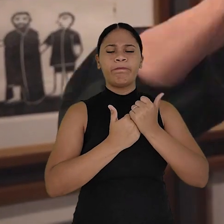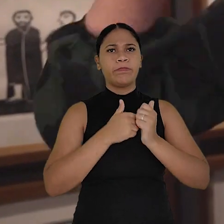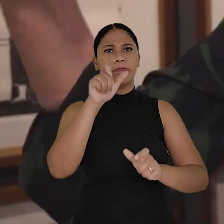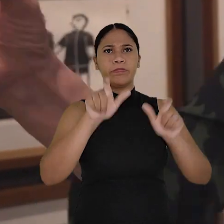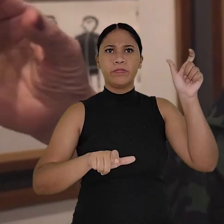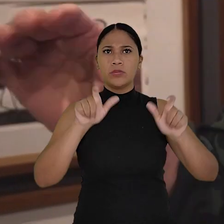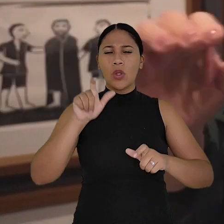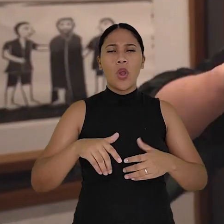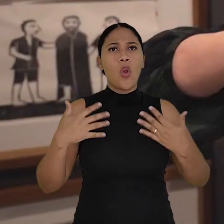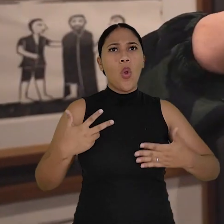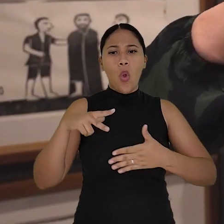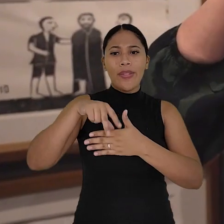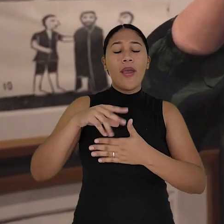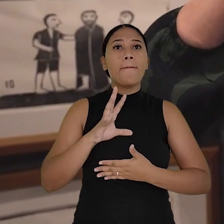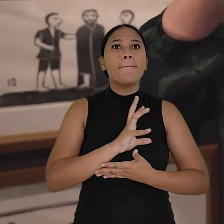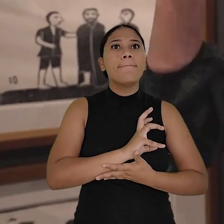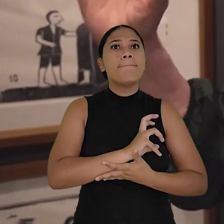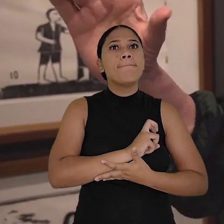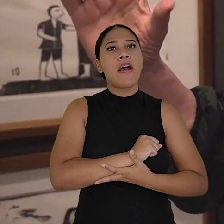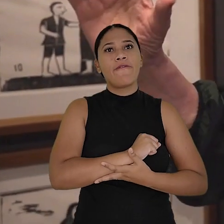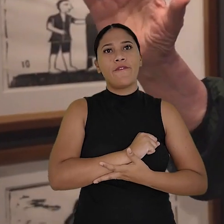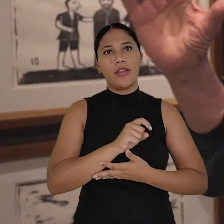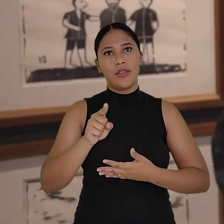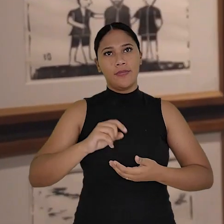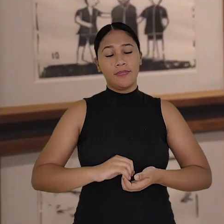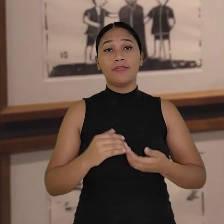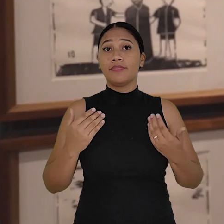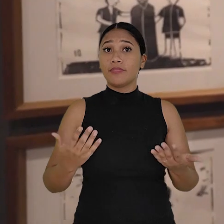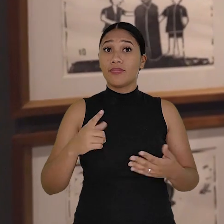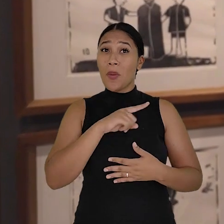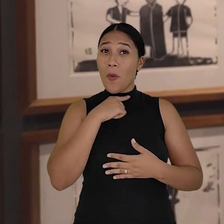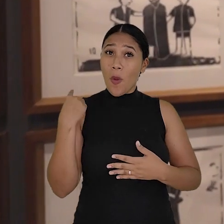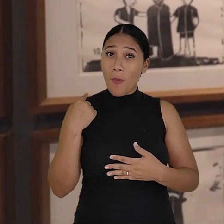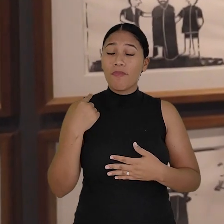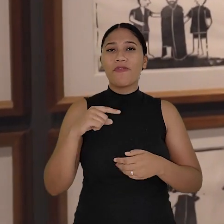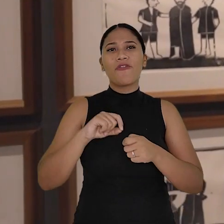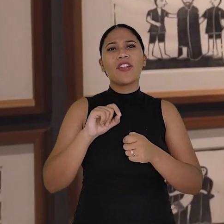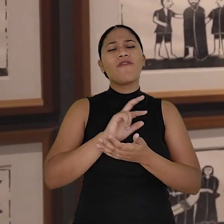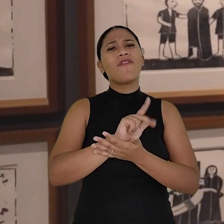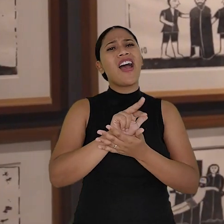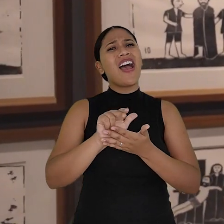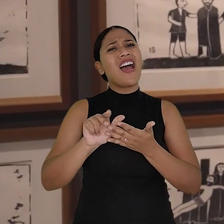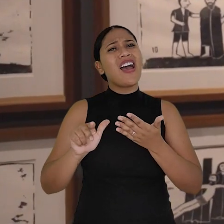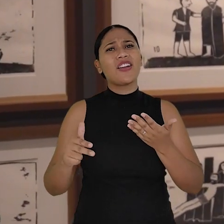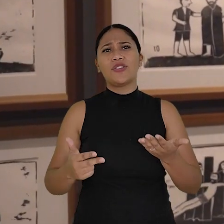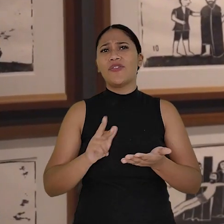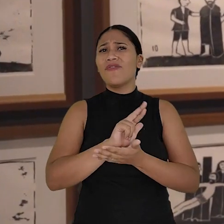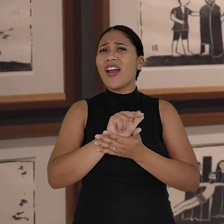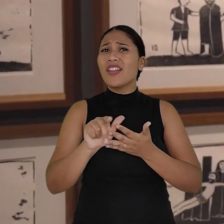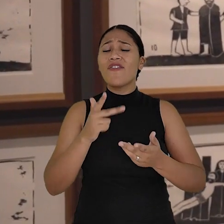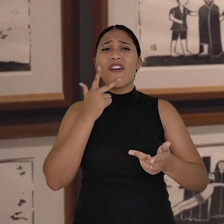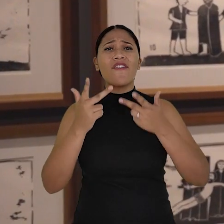força para o pessoal do cordel amava ele. Então, quando ele morreu, foram feitos